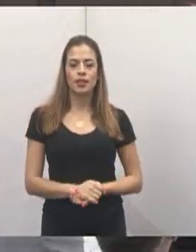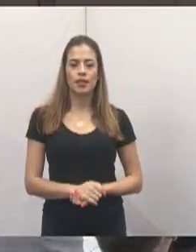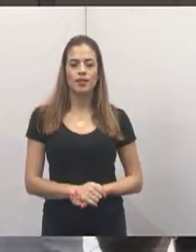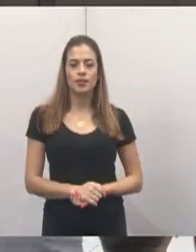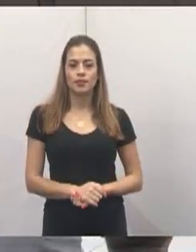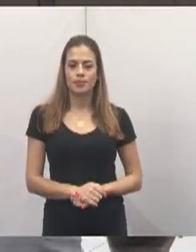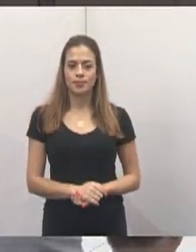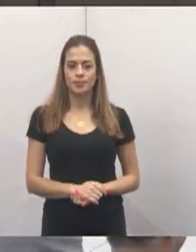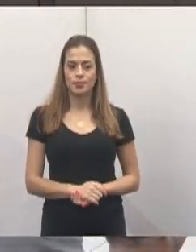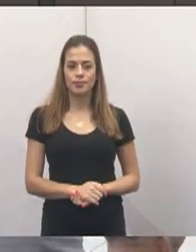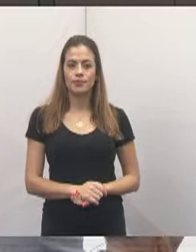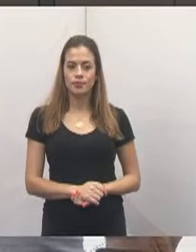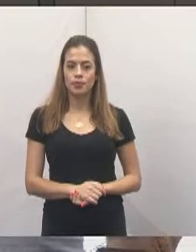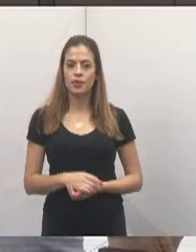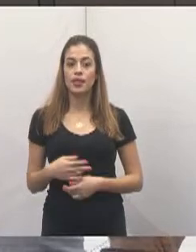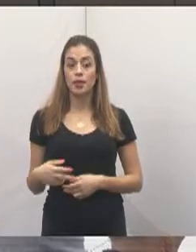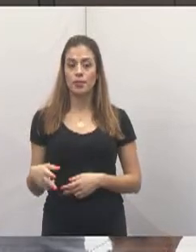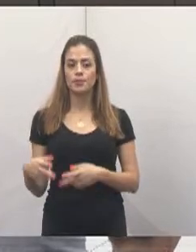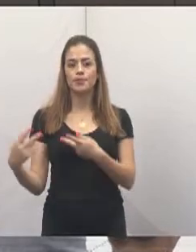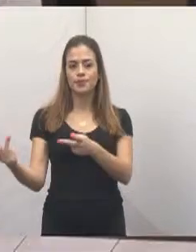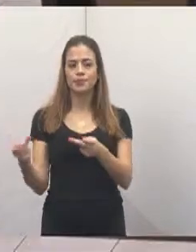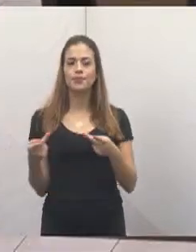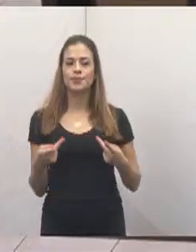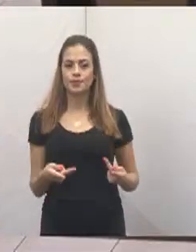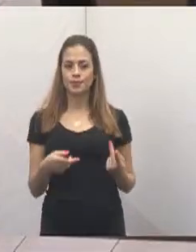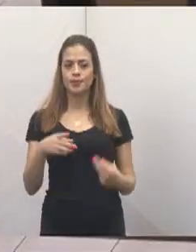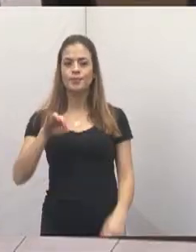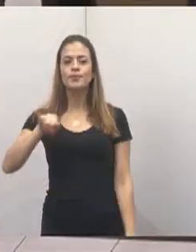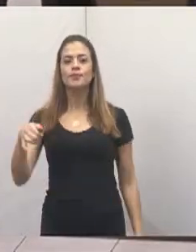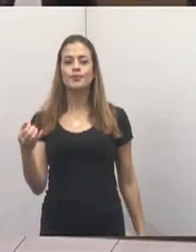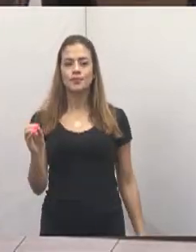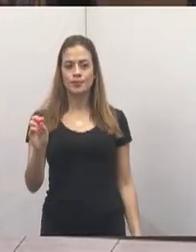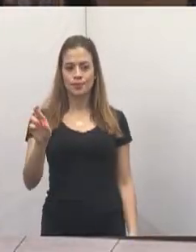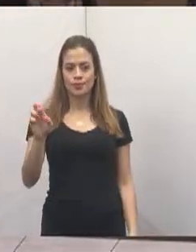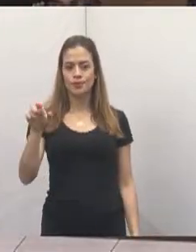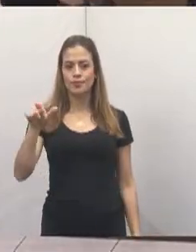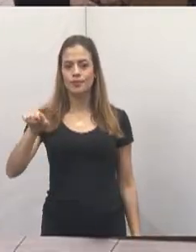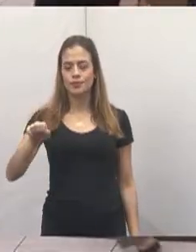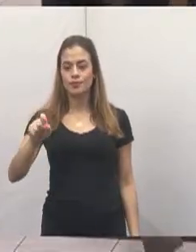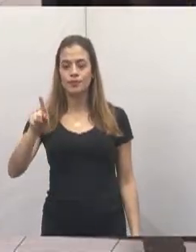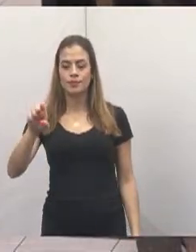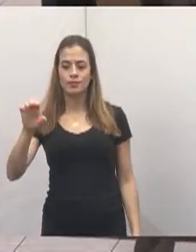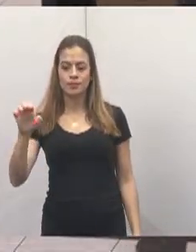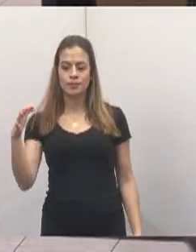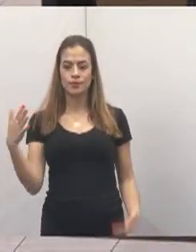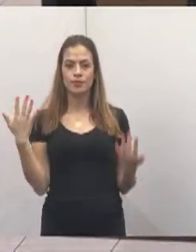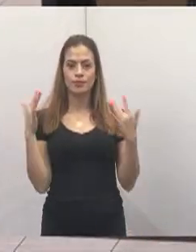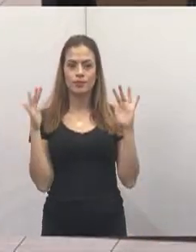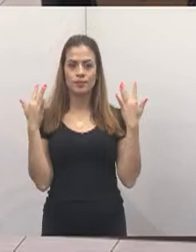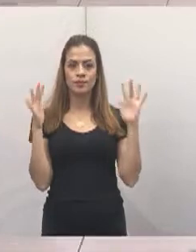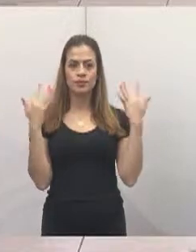E finalizamos convidando o doutor Jorge Alfredo Cespedes Campos.